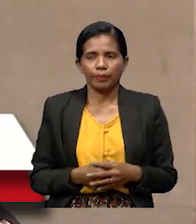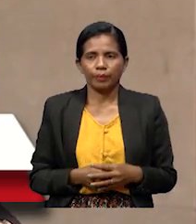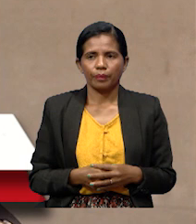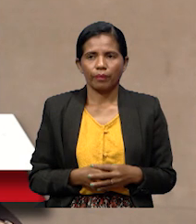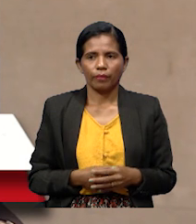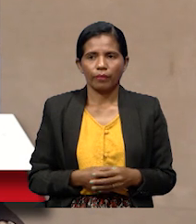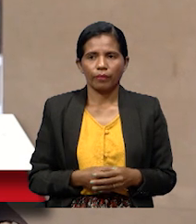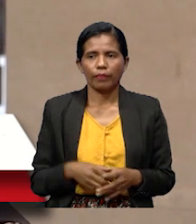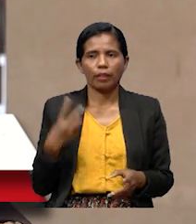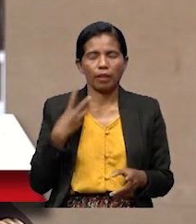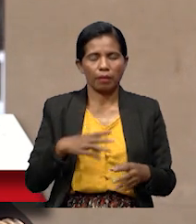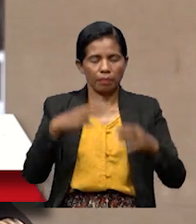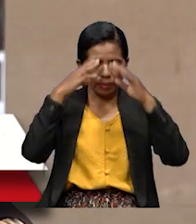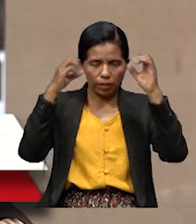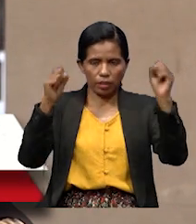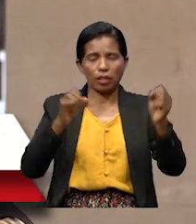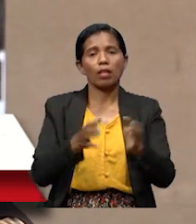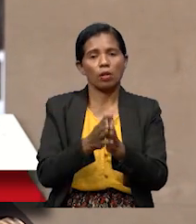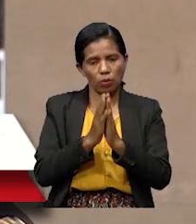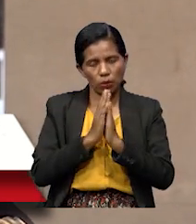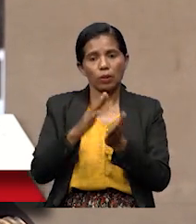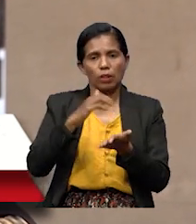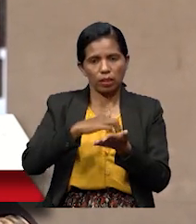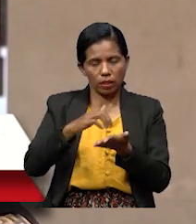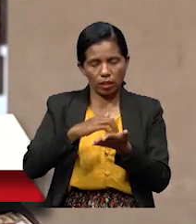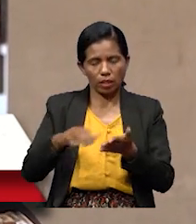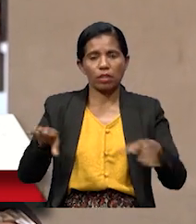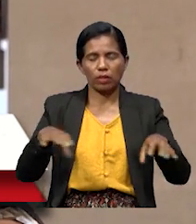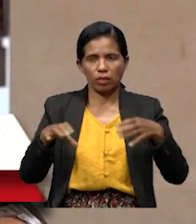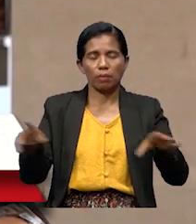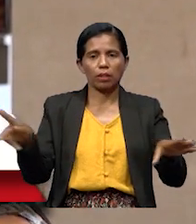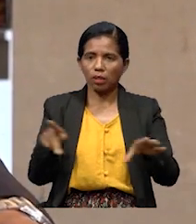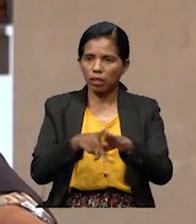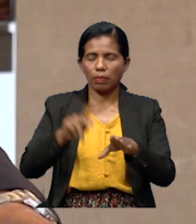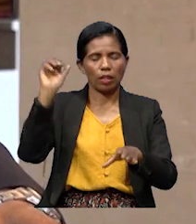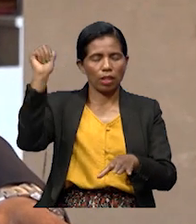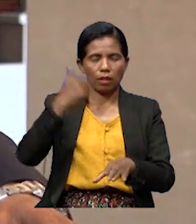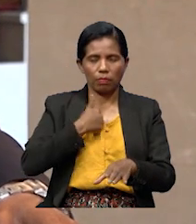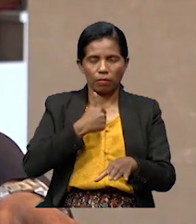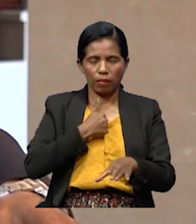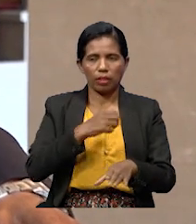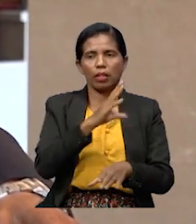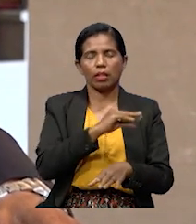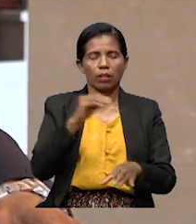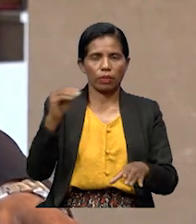Até te basea silencio presidente que tajau licença ba participa kampanye.